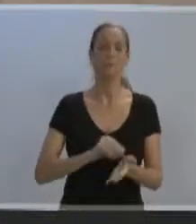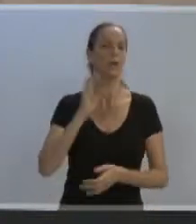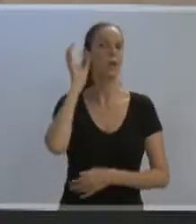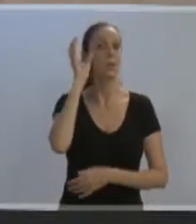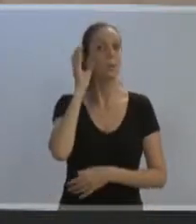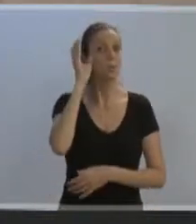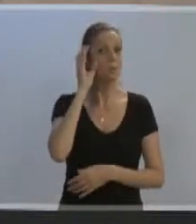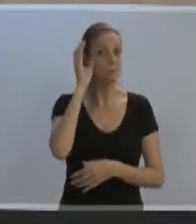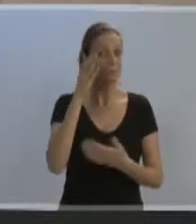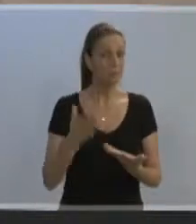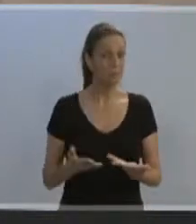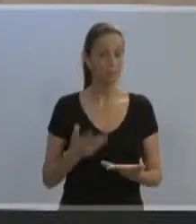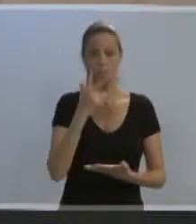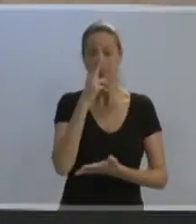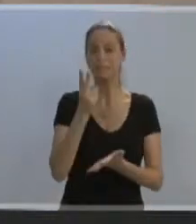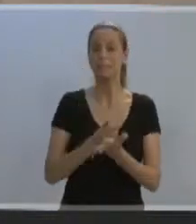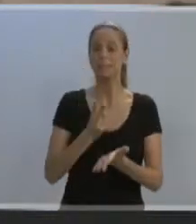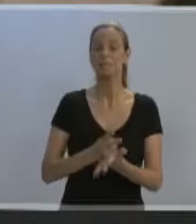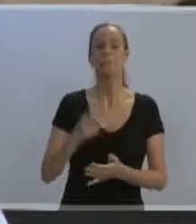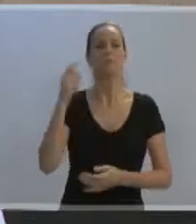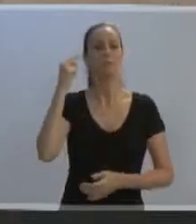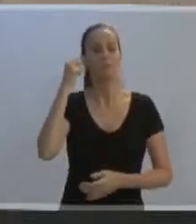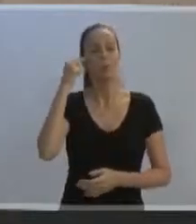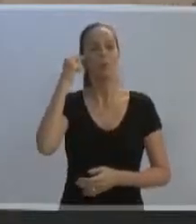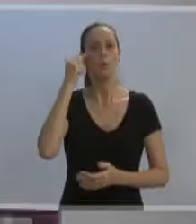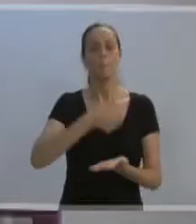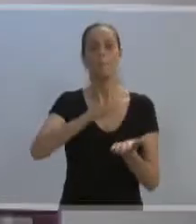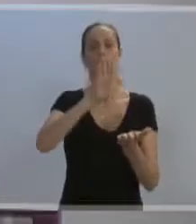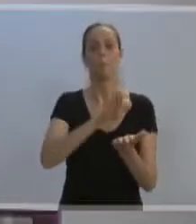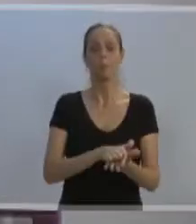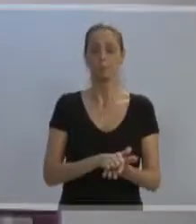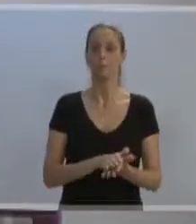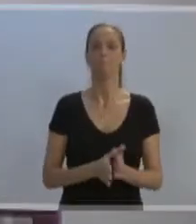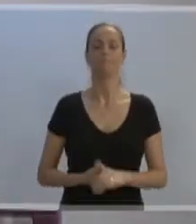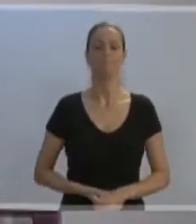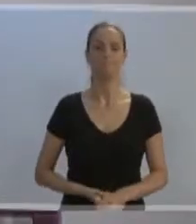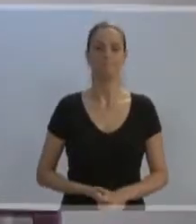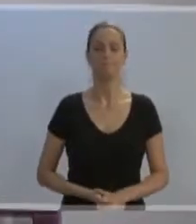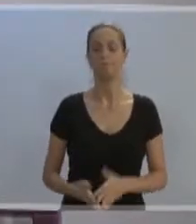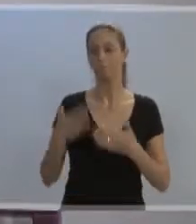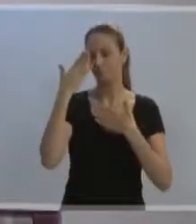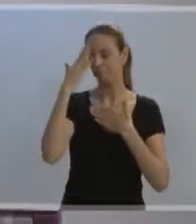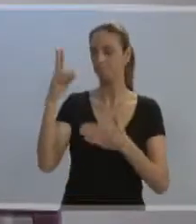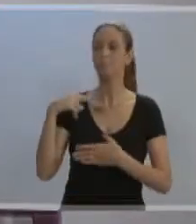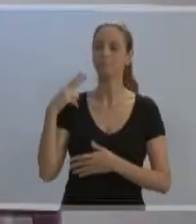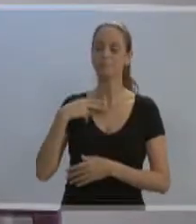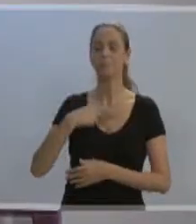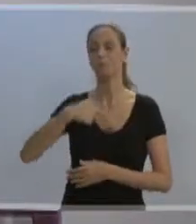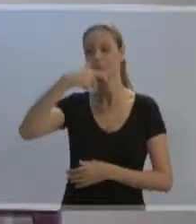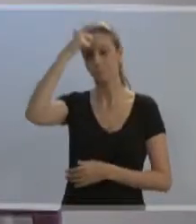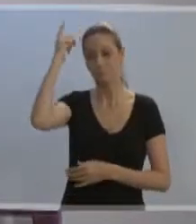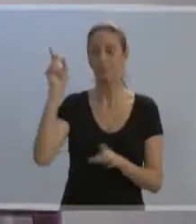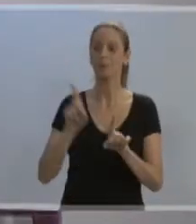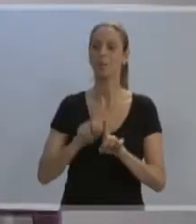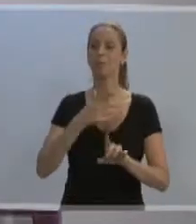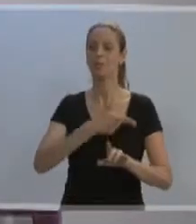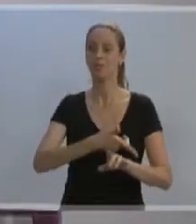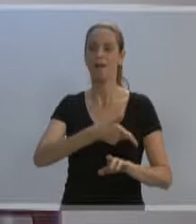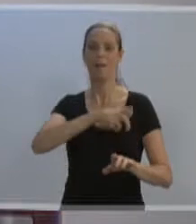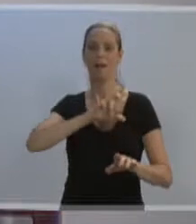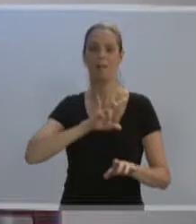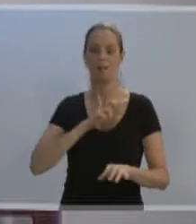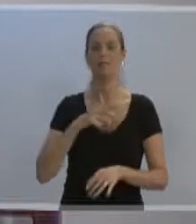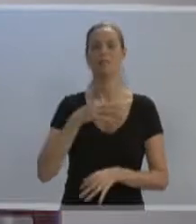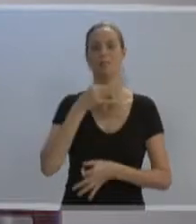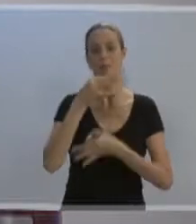prefere sempre o caminho de penalizar são obrigado obrigado vereador adriano os demais colegas que também fizeram uma